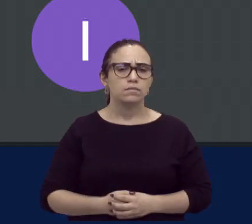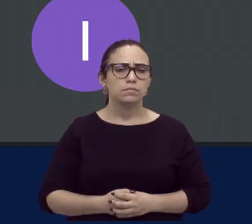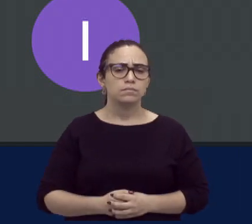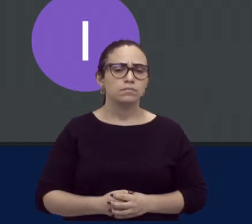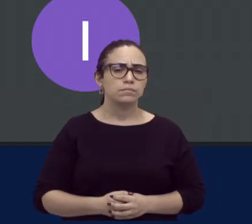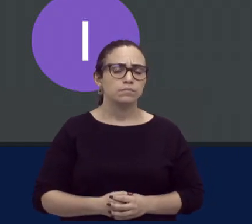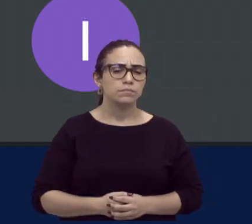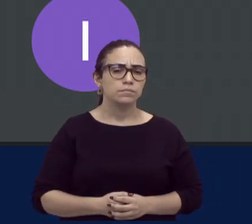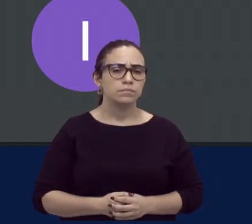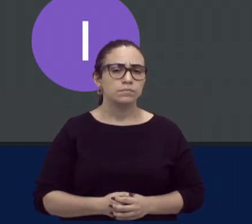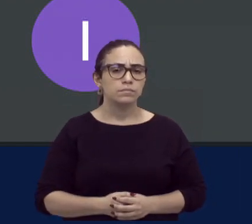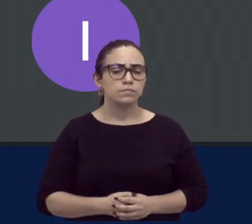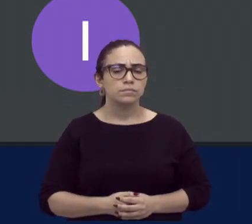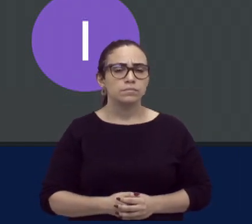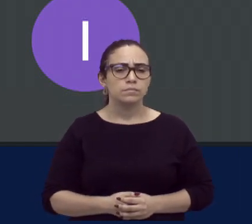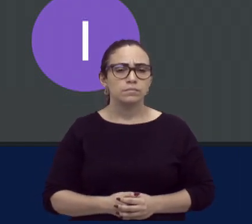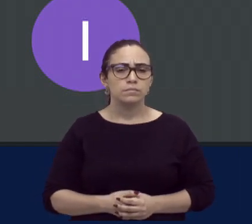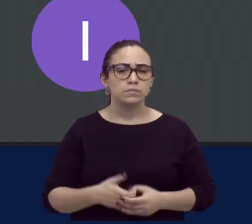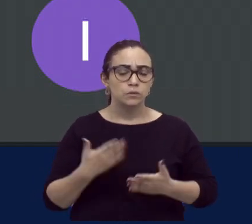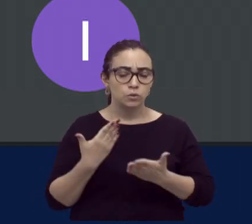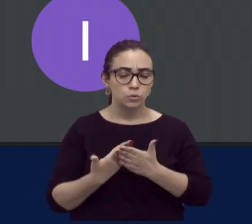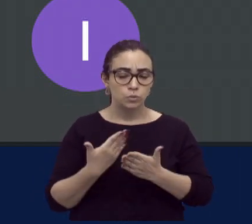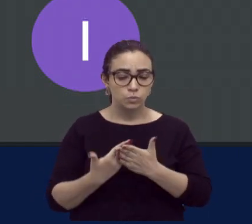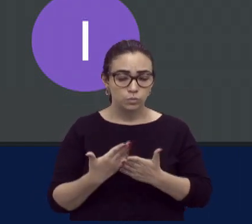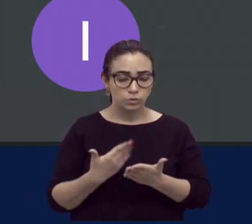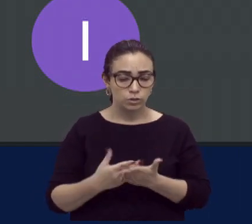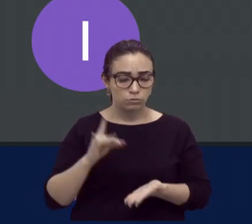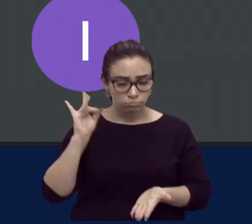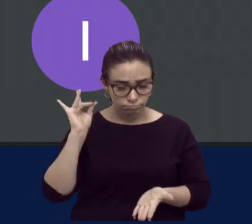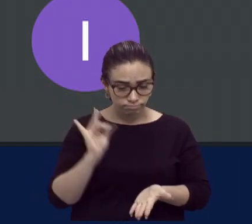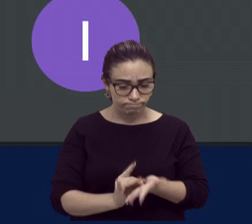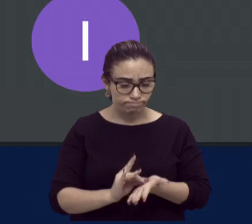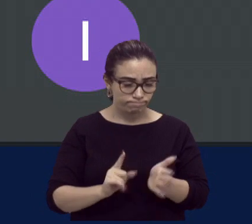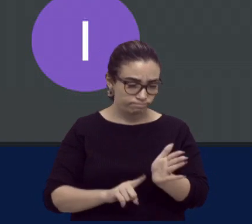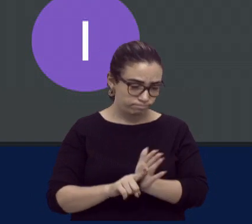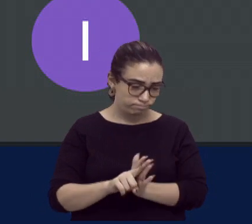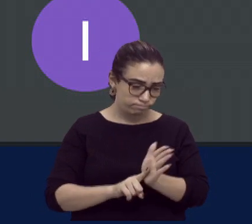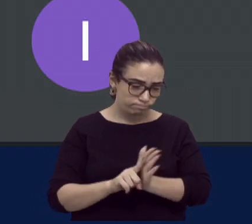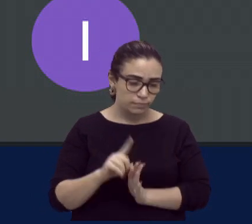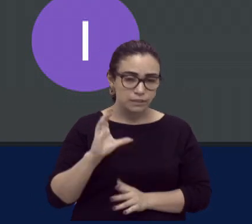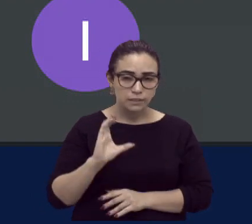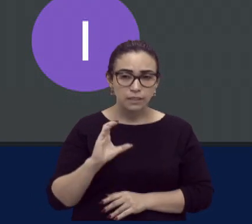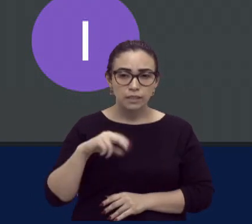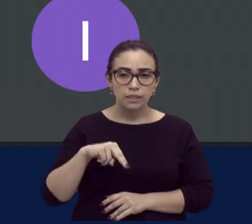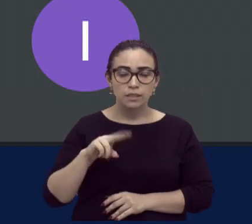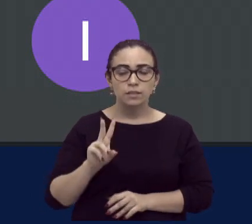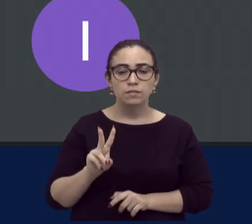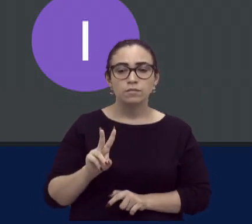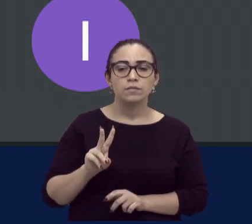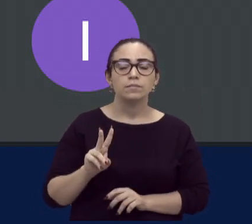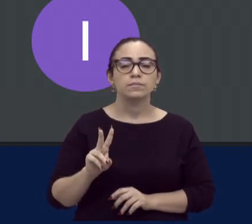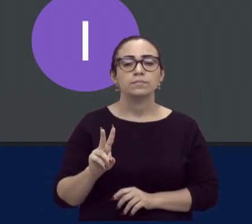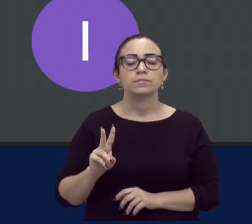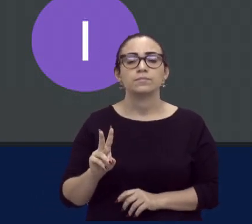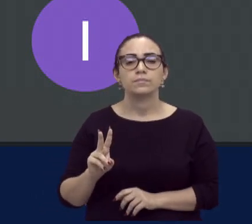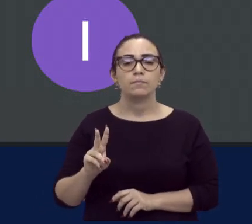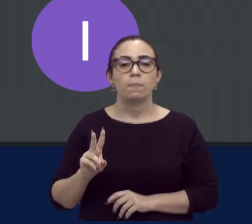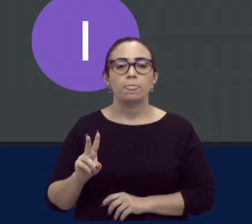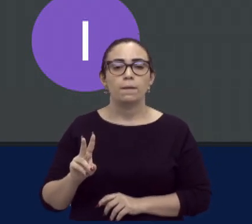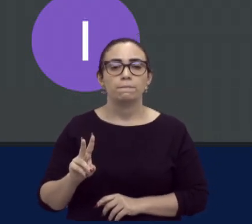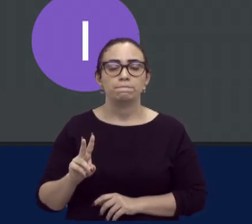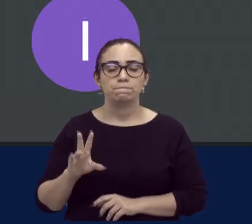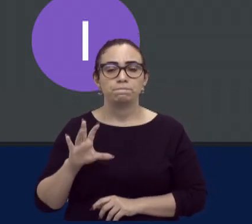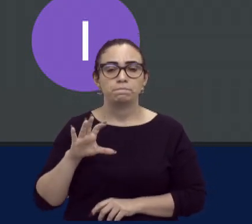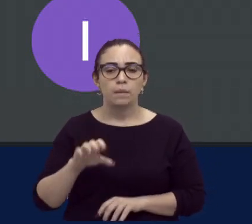a gente estuda CNV mesmo, quando a gente faz a formação das técnicas, quando a gente se